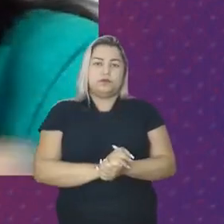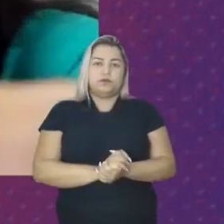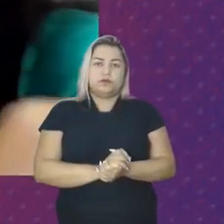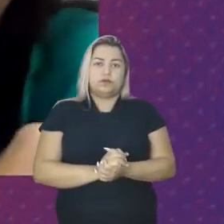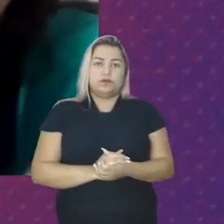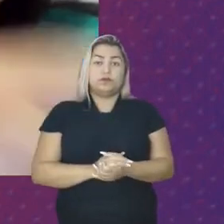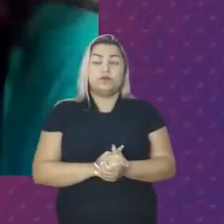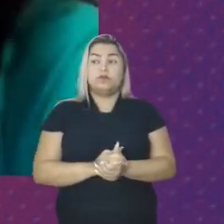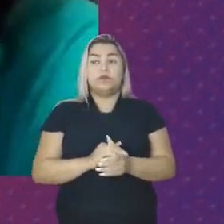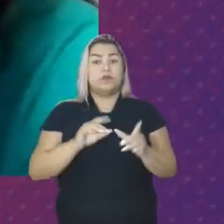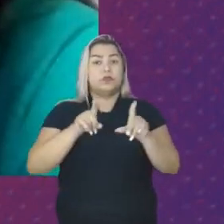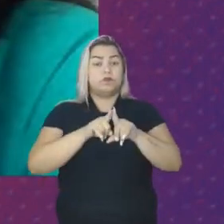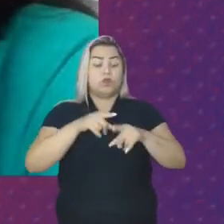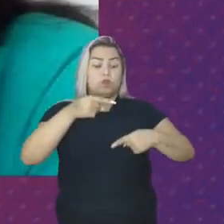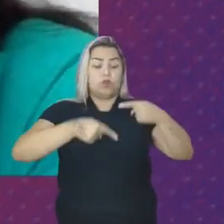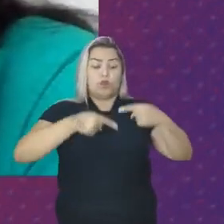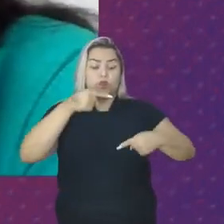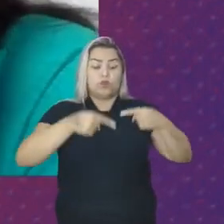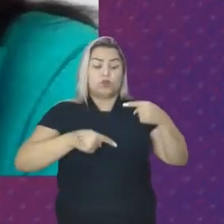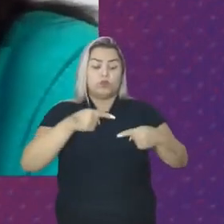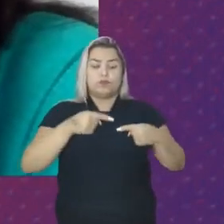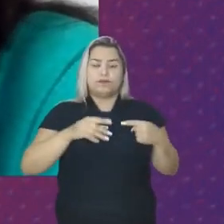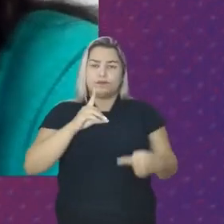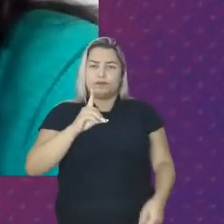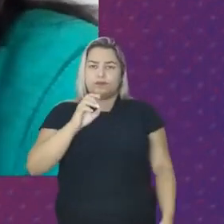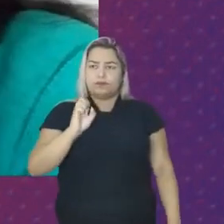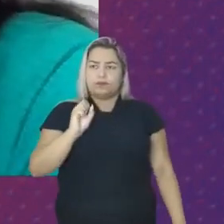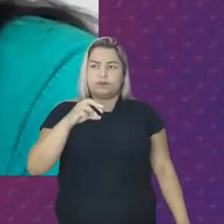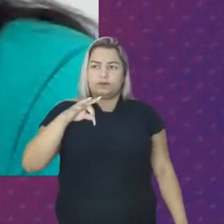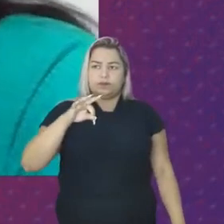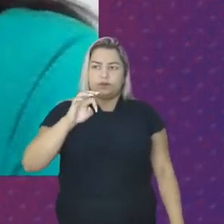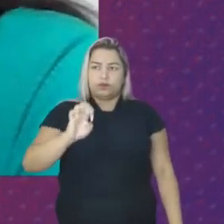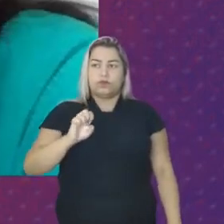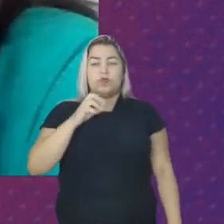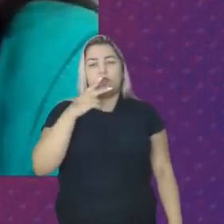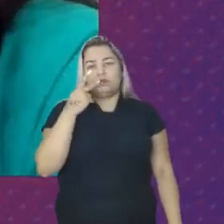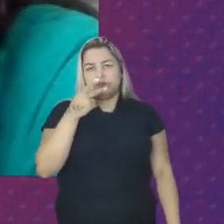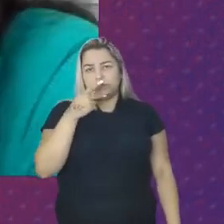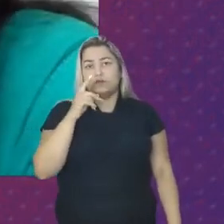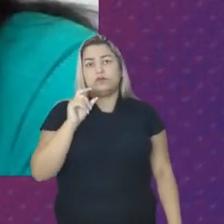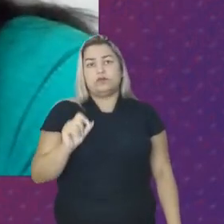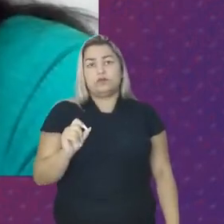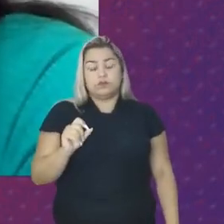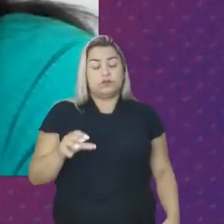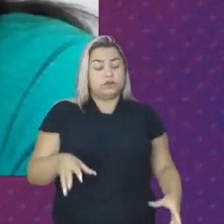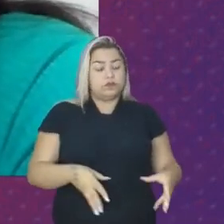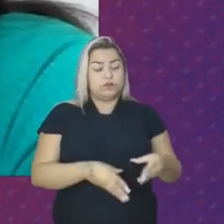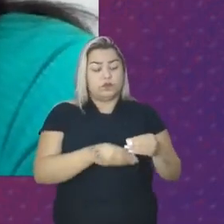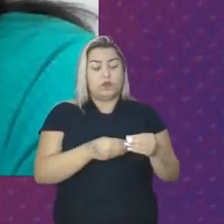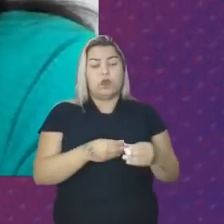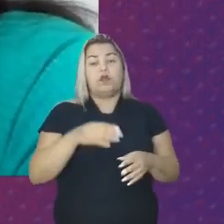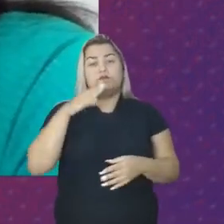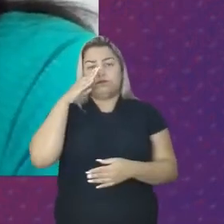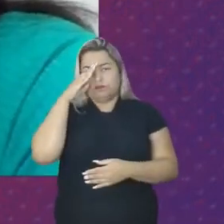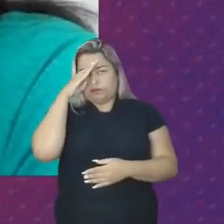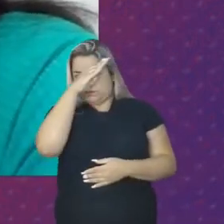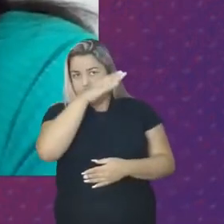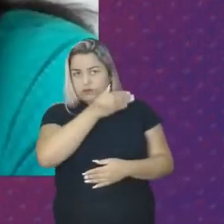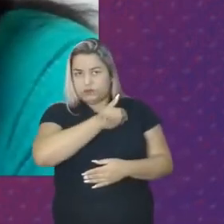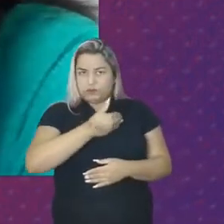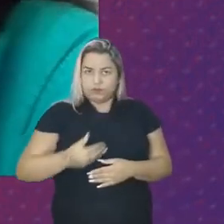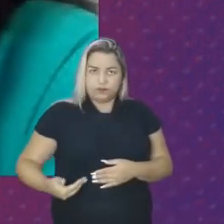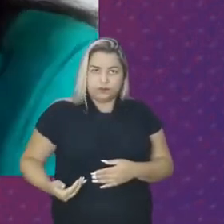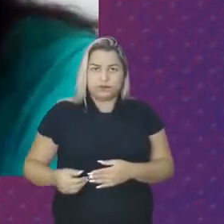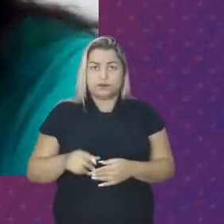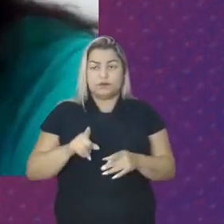desmonte, uma política de desmonte, que eu costumo caracterizar, que foi empregada por esse governo Bolsonaro,